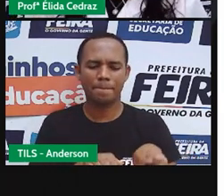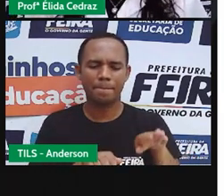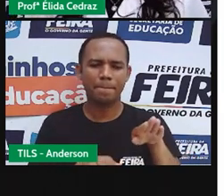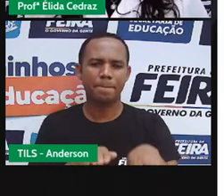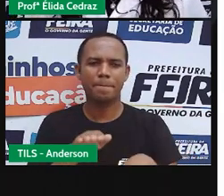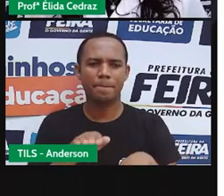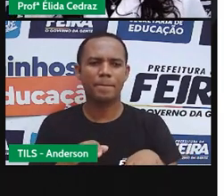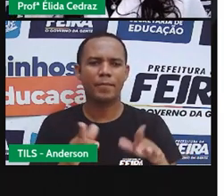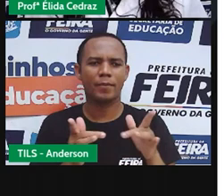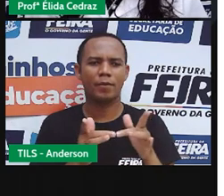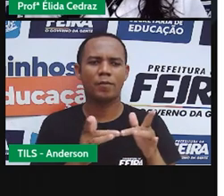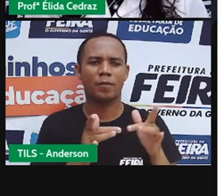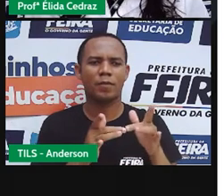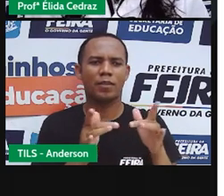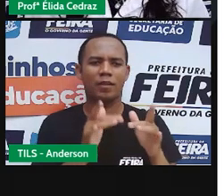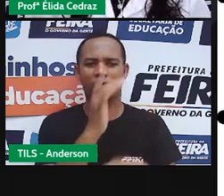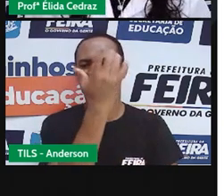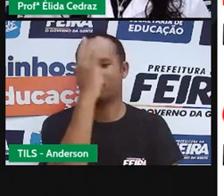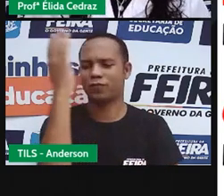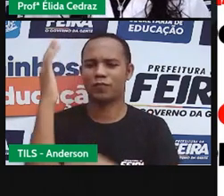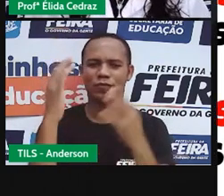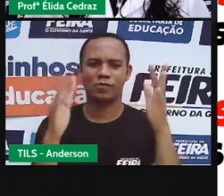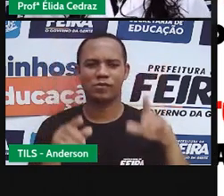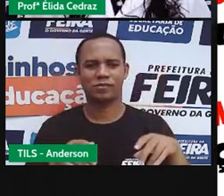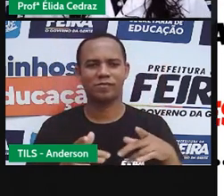no chão, em contato com a natureza.